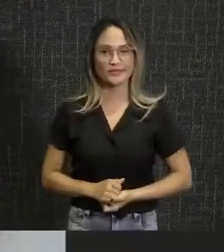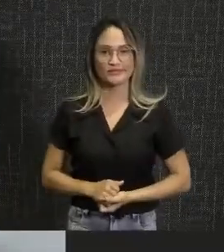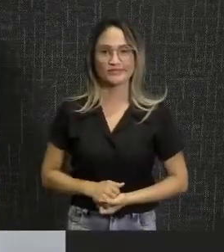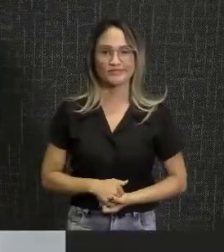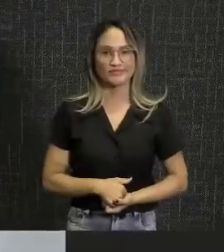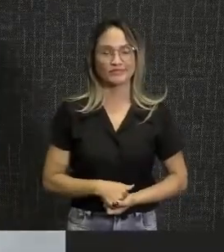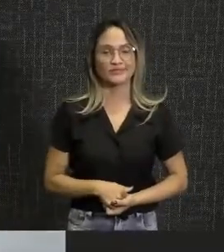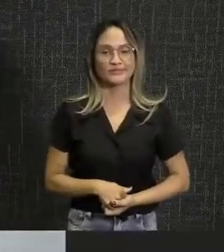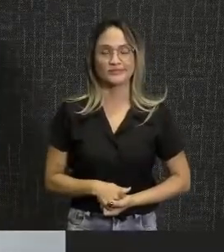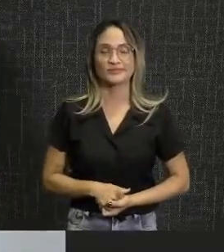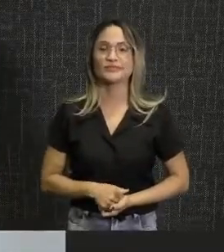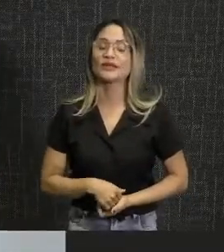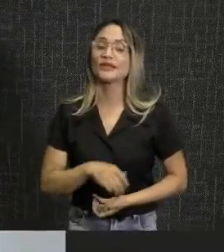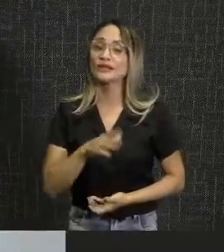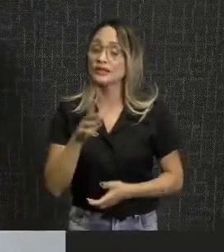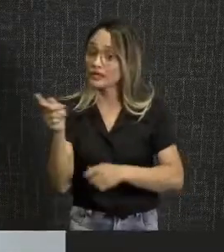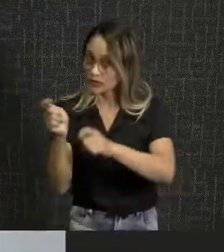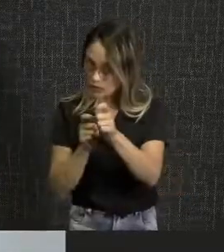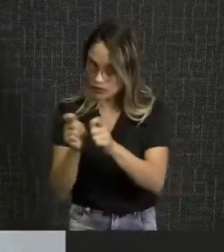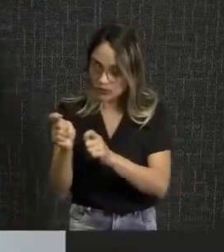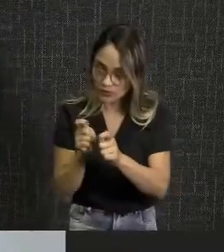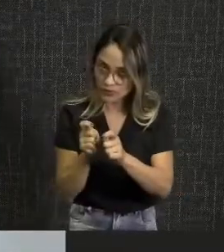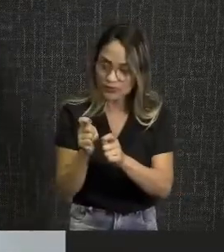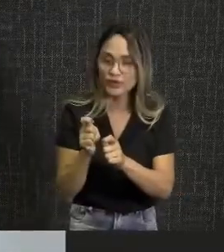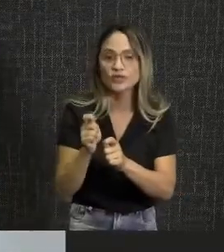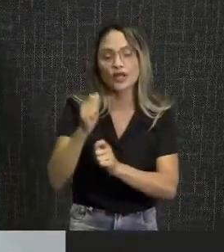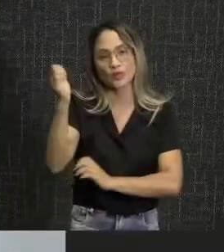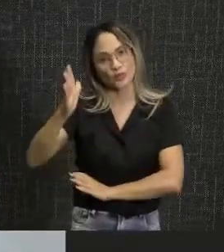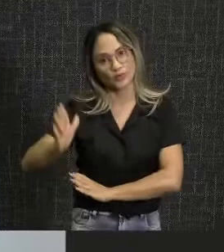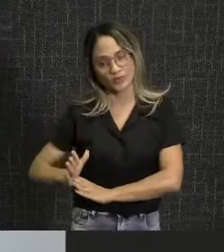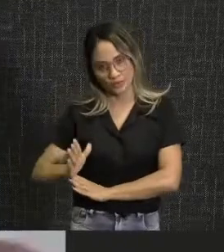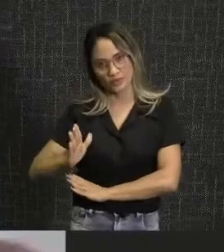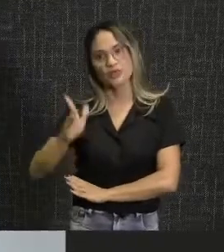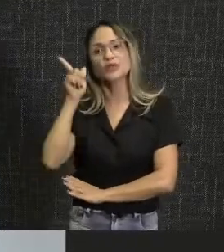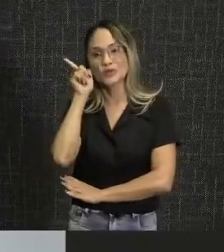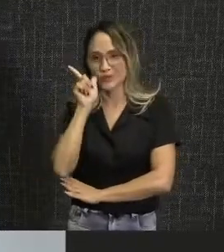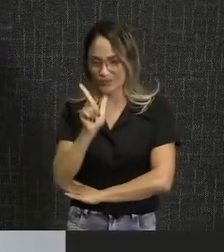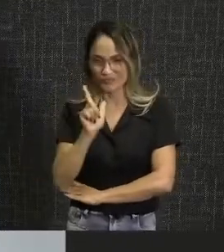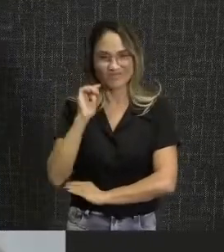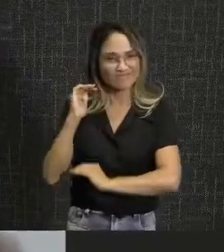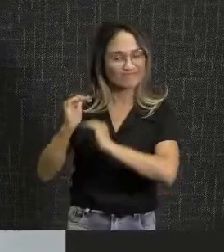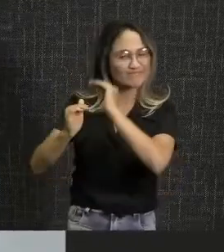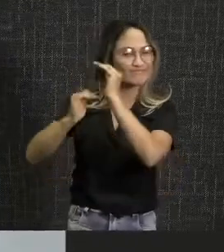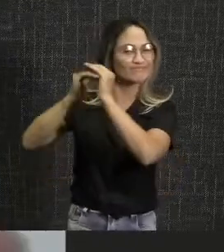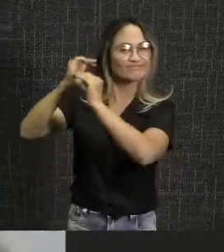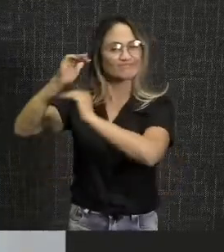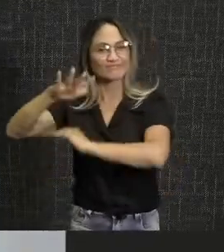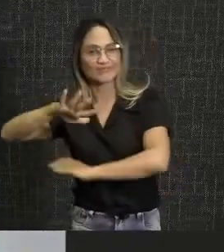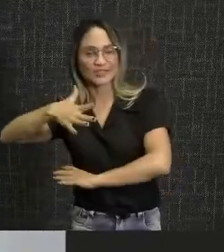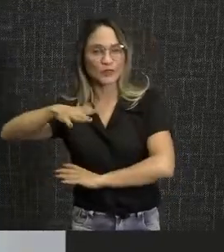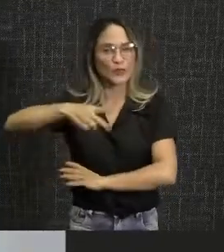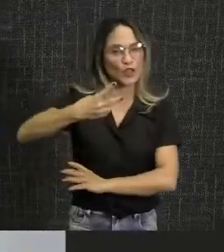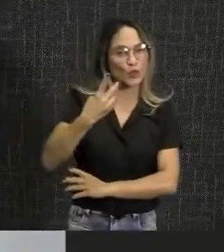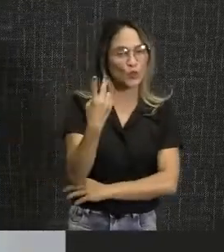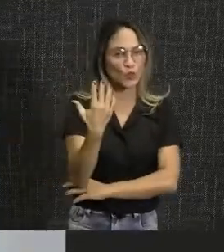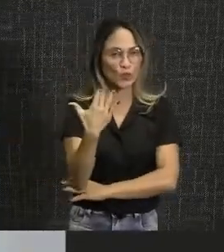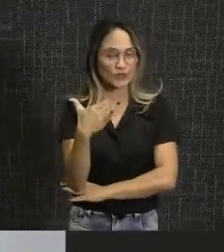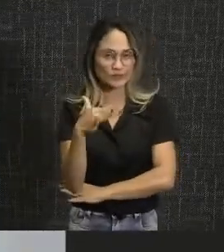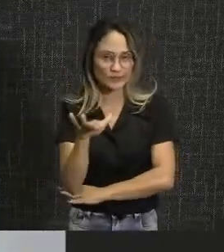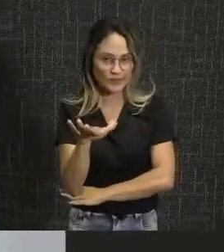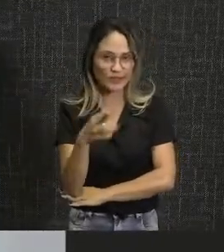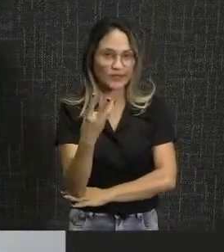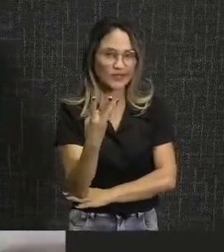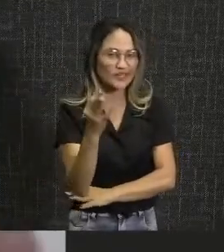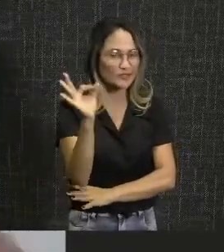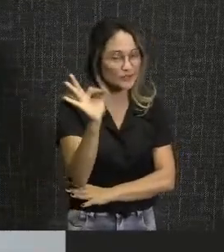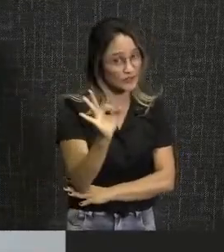um consenso entre os economistas de que o Brasil ele consegue crescer, em média, 2,5% a 3%